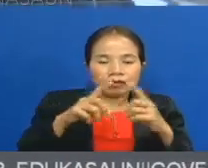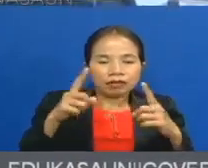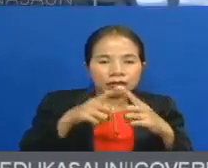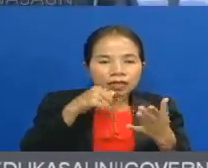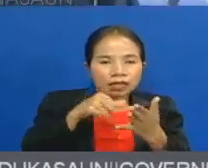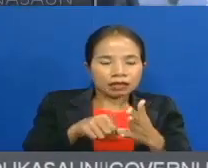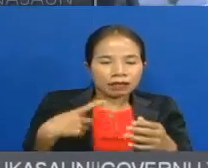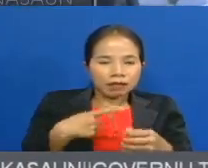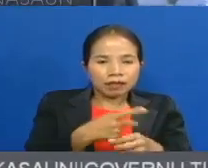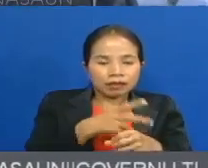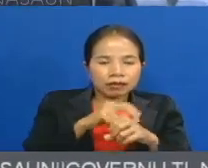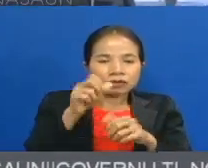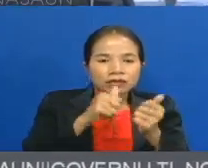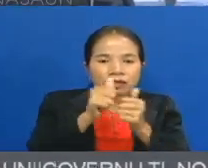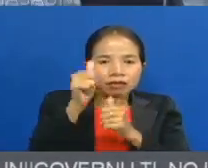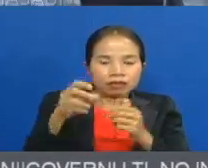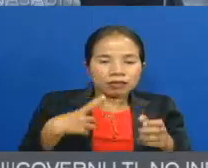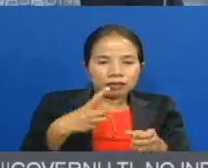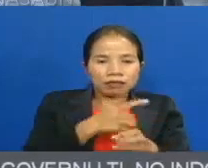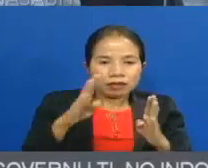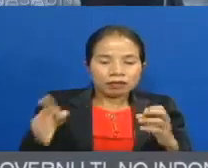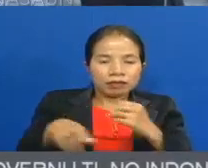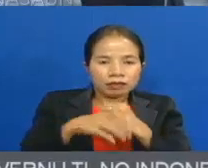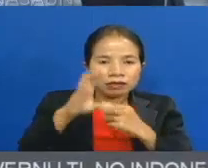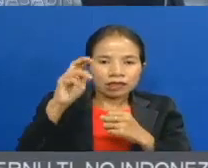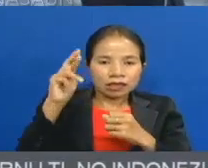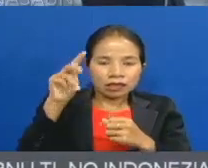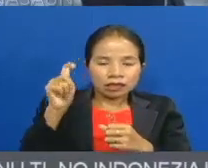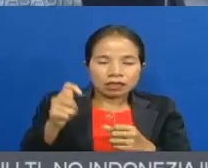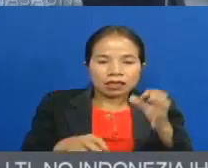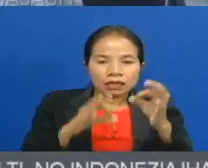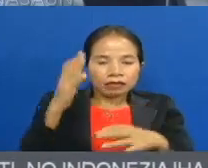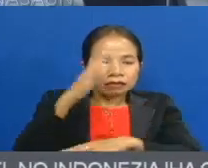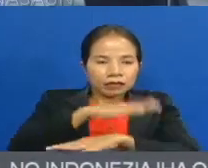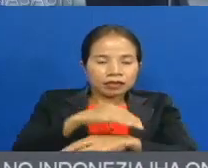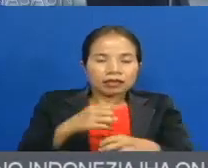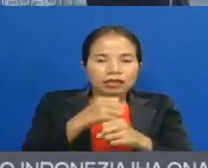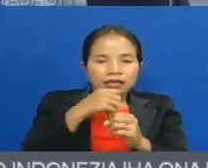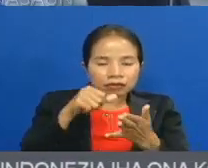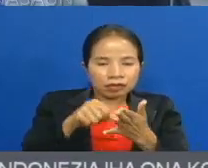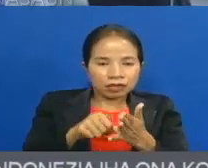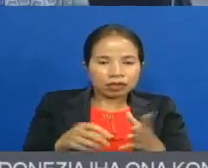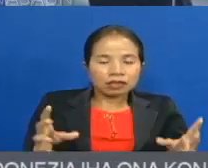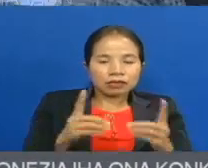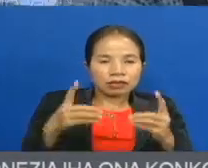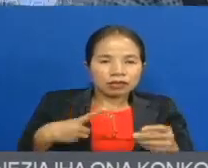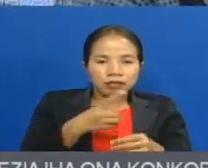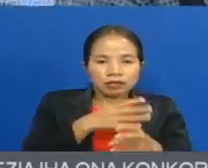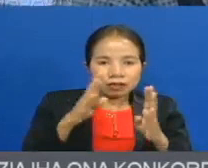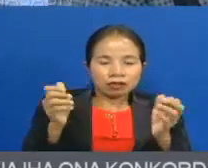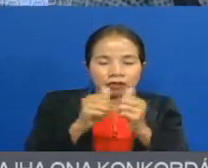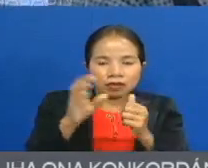nebe Parlamento Nacional hato ba deputado bancada SNRT. Entretanto meza hasai carta perde mandato a suru deputado na